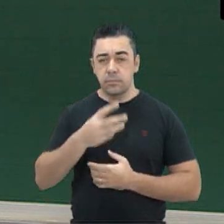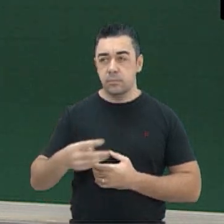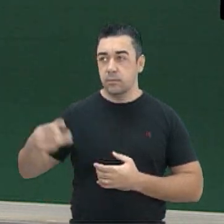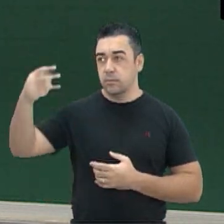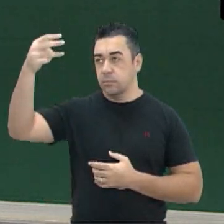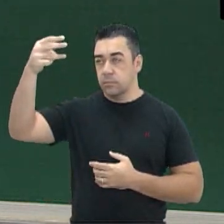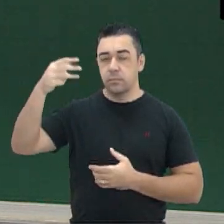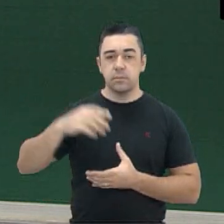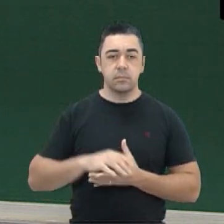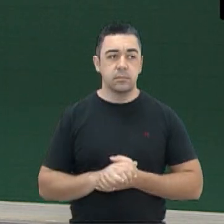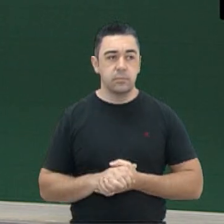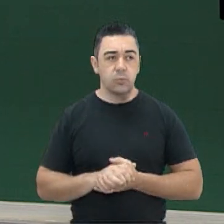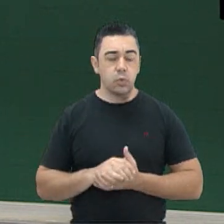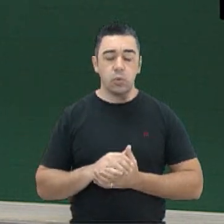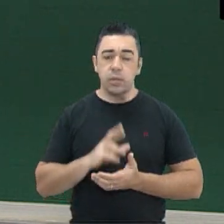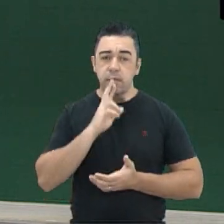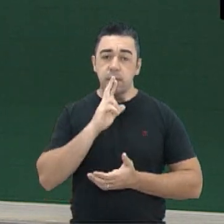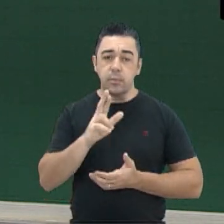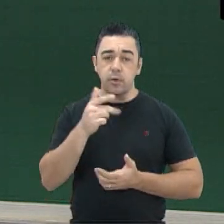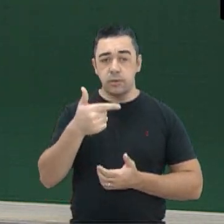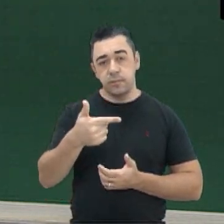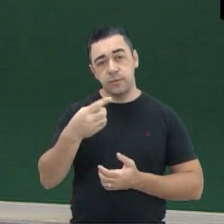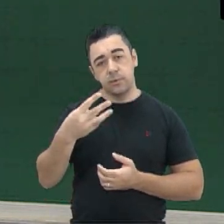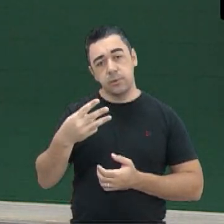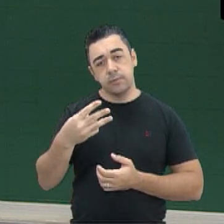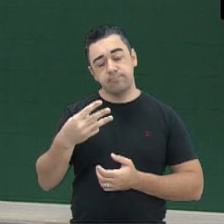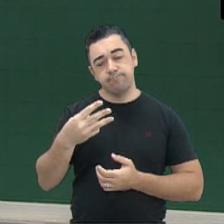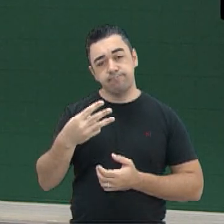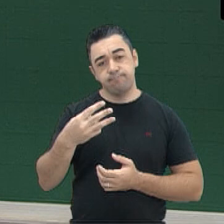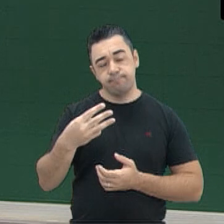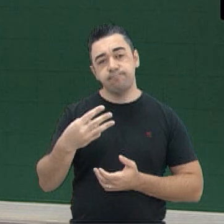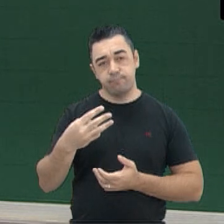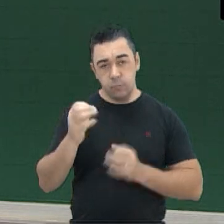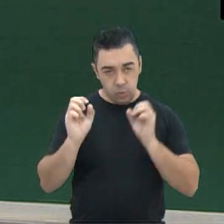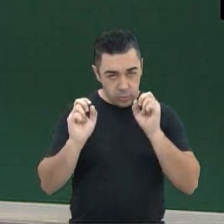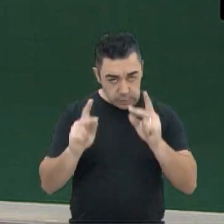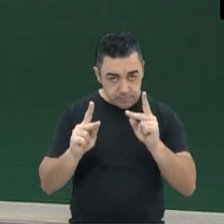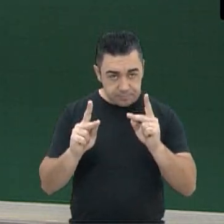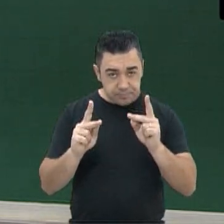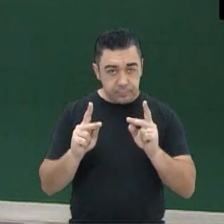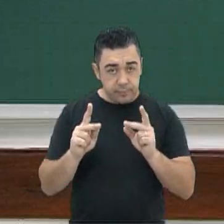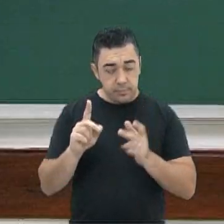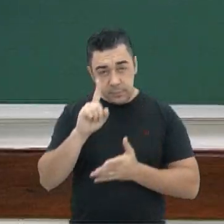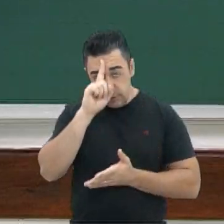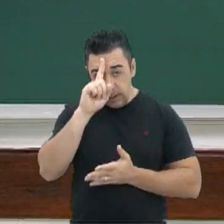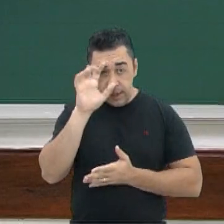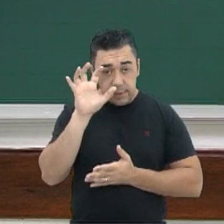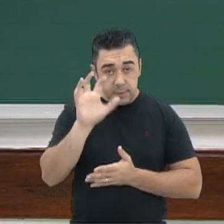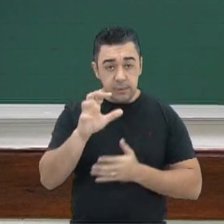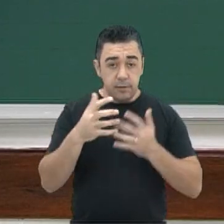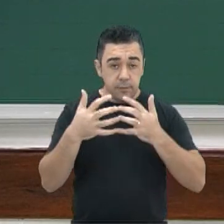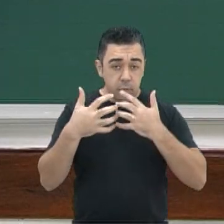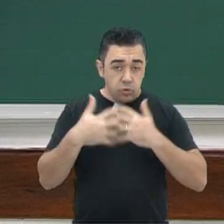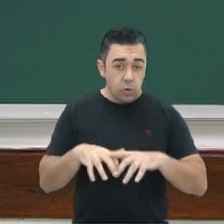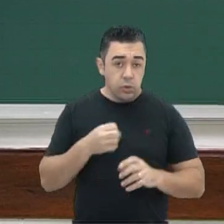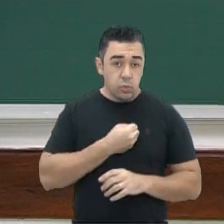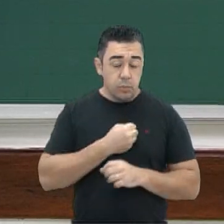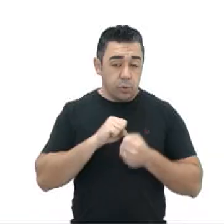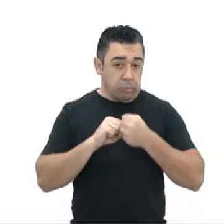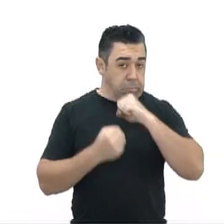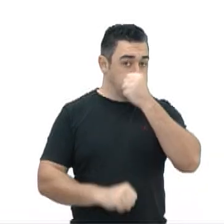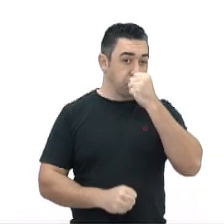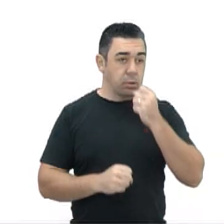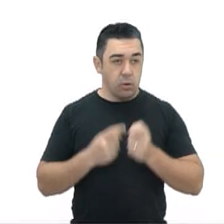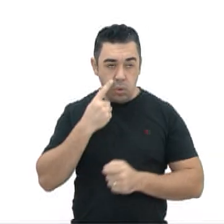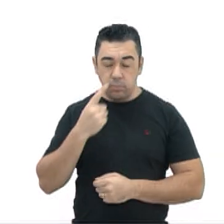3 subtrações, então o resultado da raiz é 23. Ok? Então, essa é a ideia. Números grandes funciona dessa maneira.